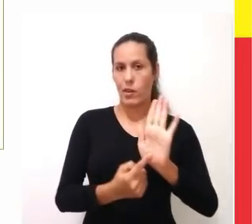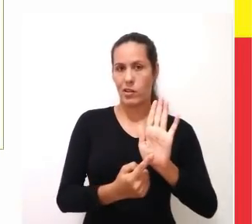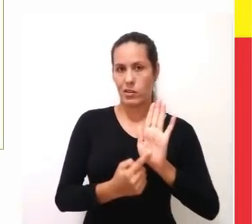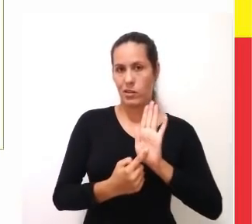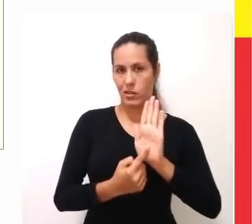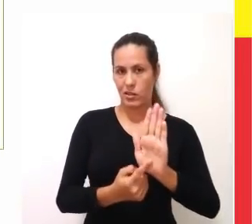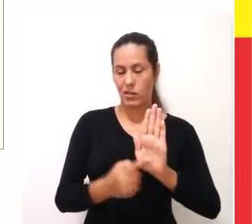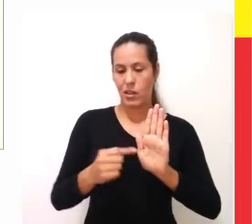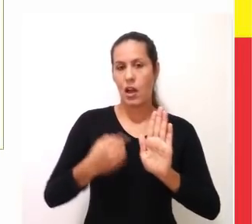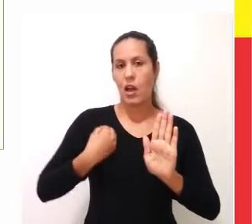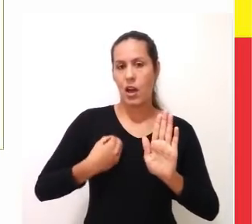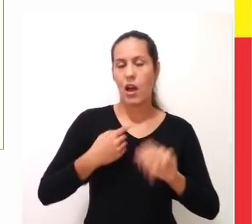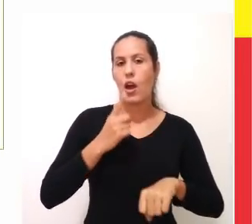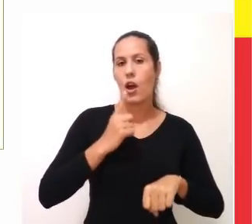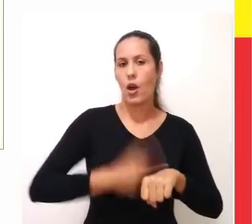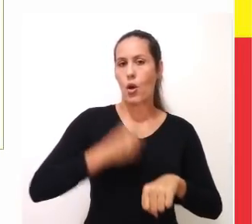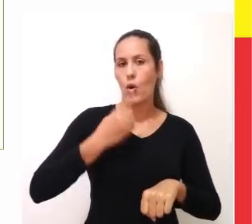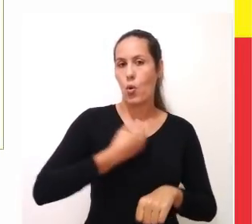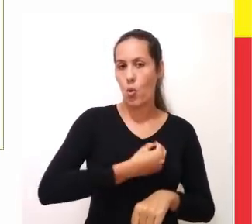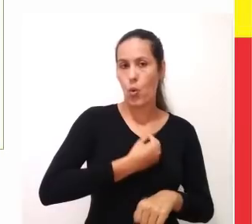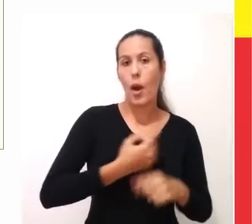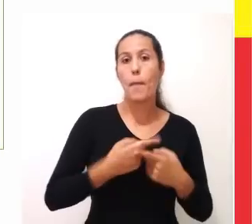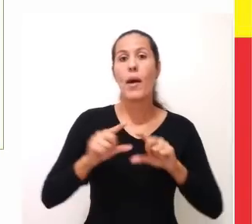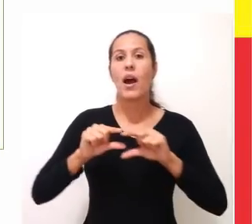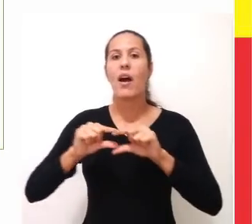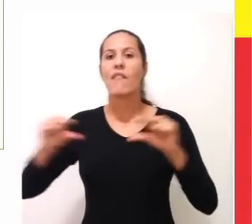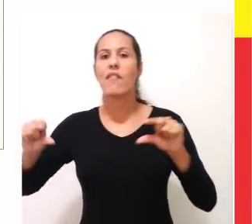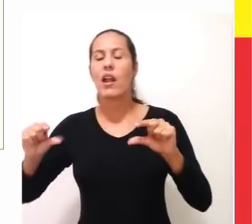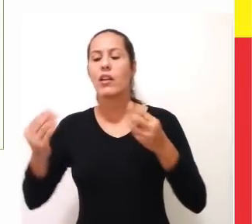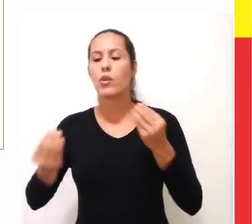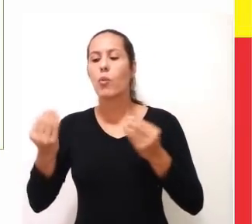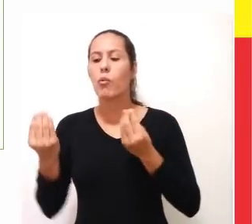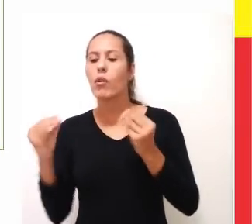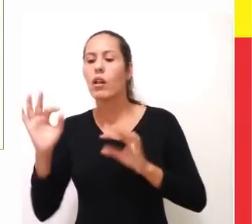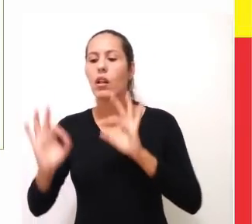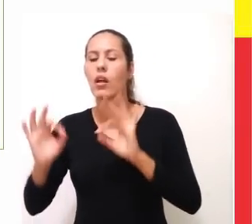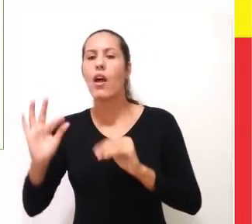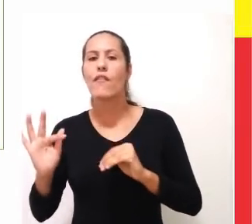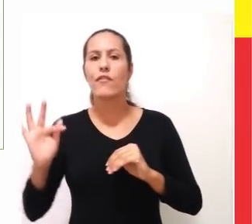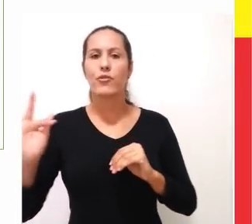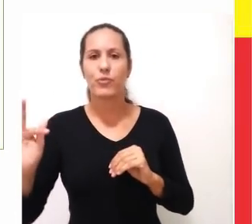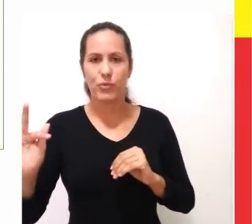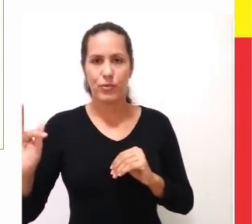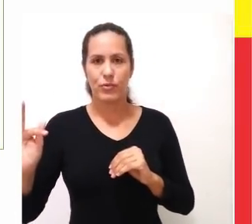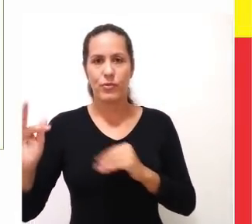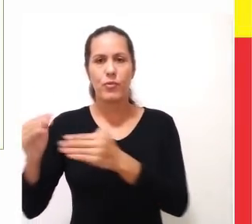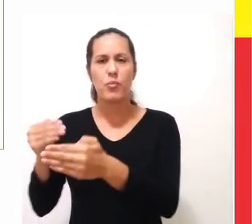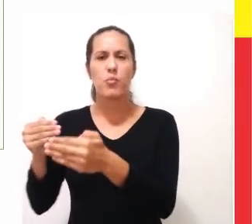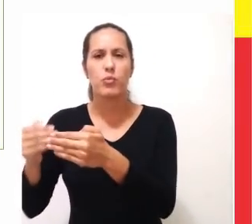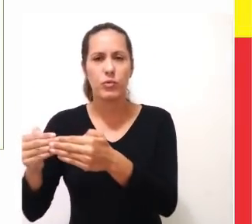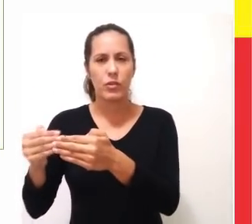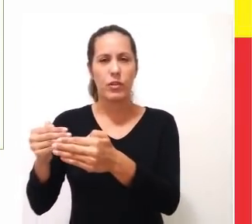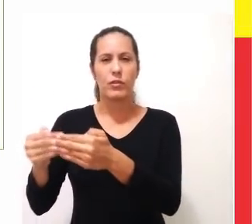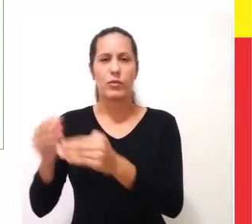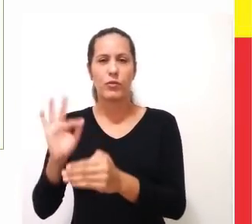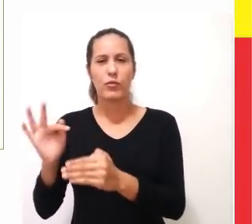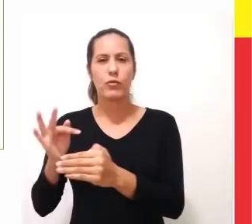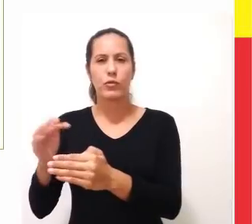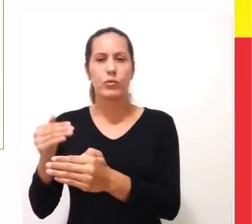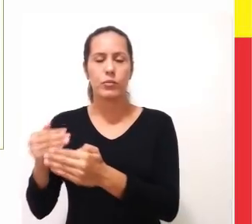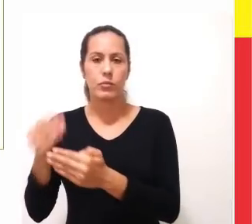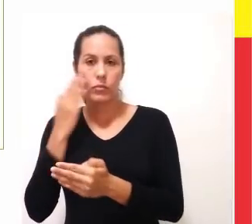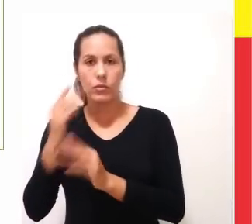a constituição do texto está no futuro. Por isso que eu marquei esse hoje aí, para dizer que mais tarde ele vai